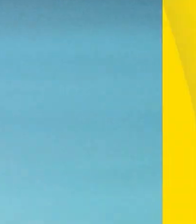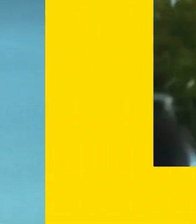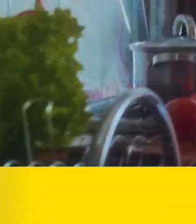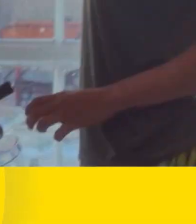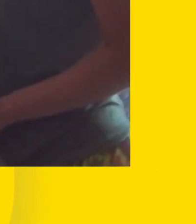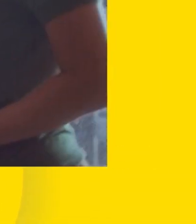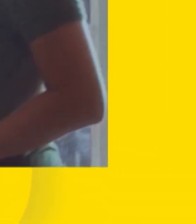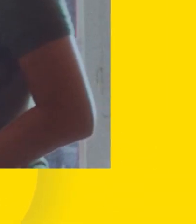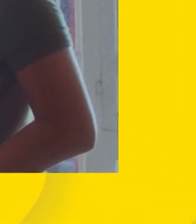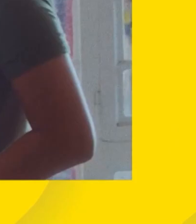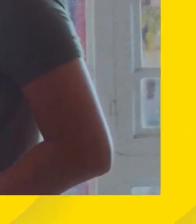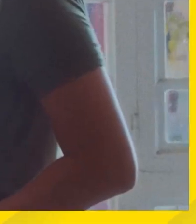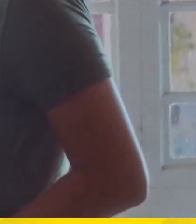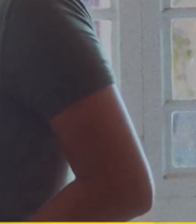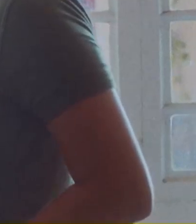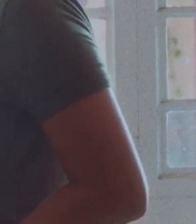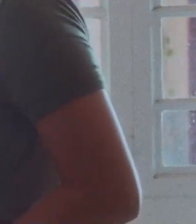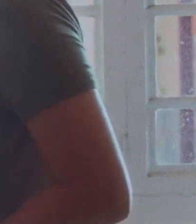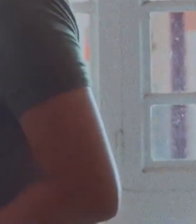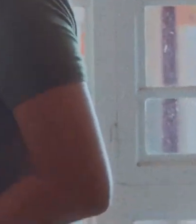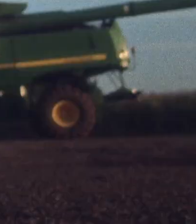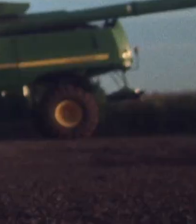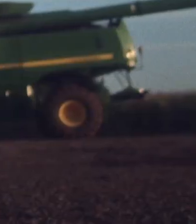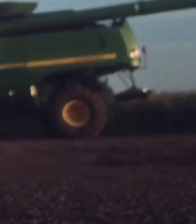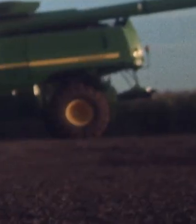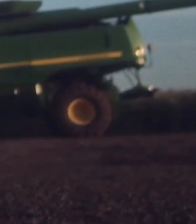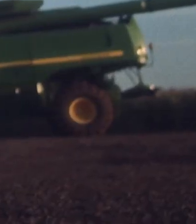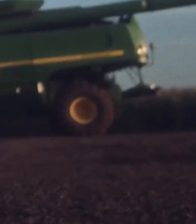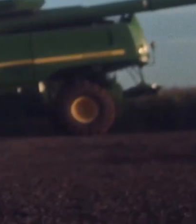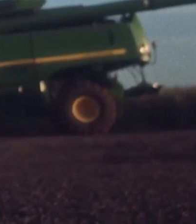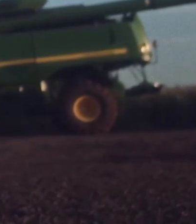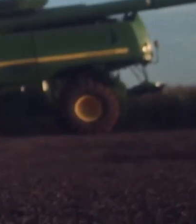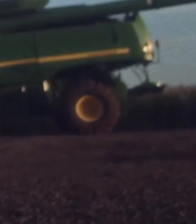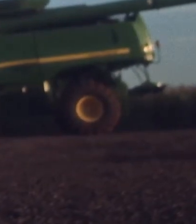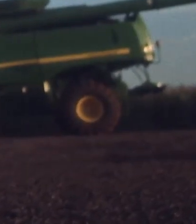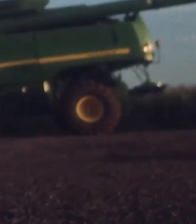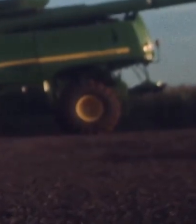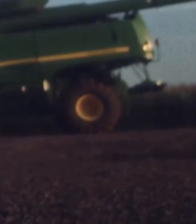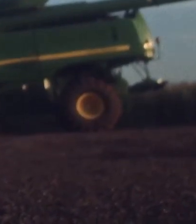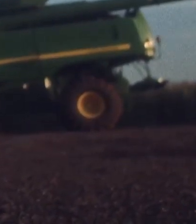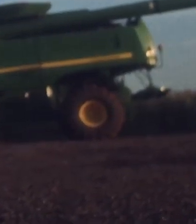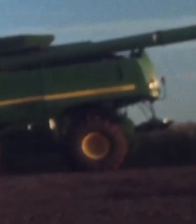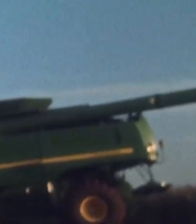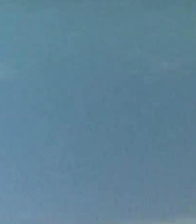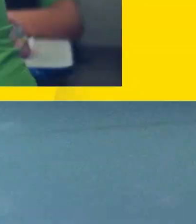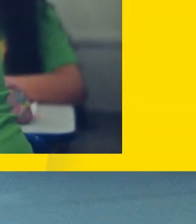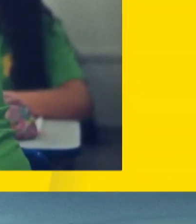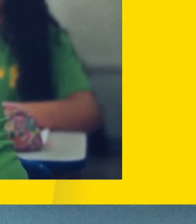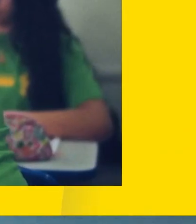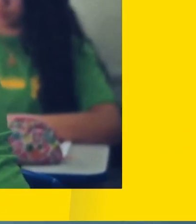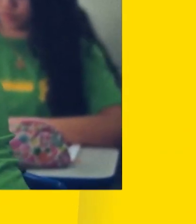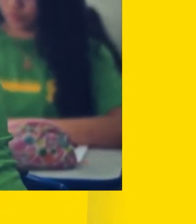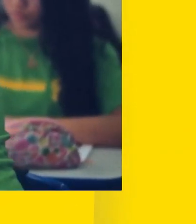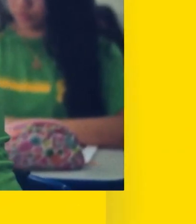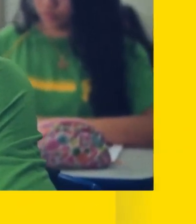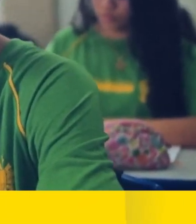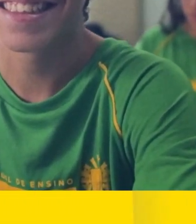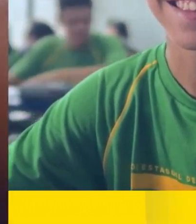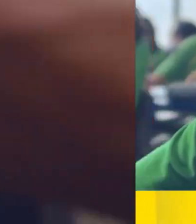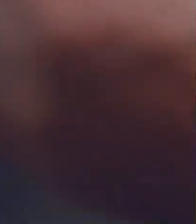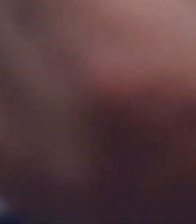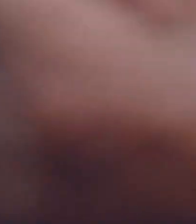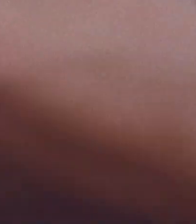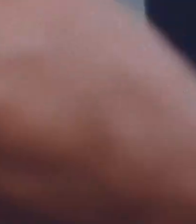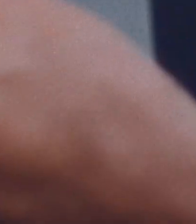Existe um lugar onde o bem-estar do cidadão é prioridade e que, por meio de um instrumento democrático, o futuro é construído.